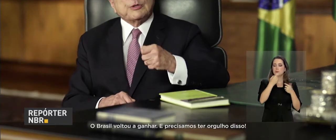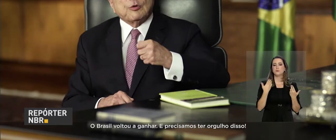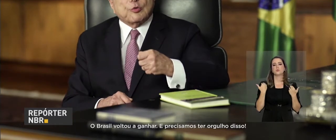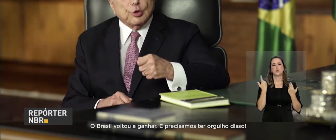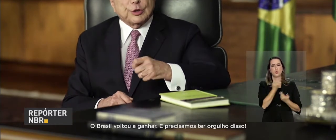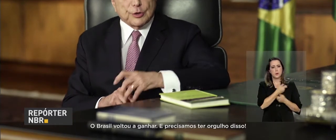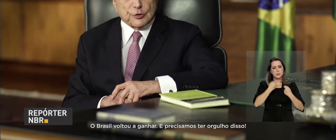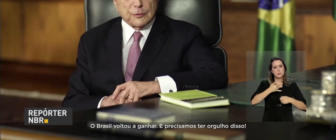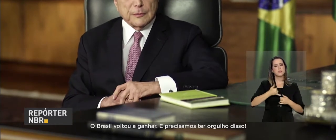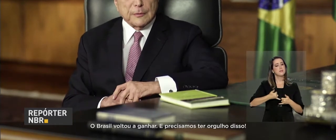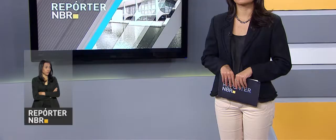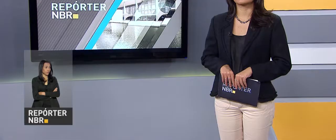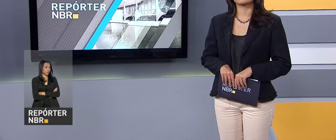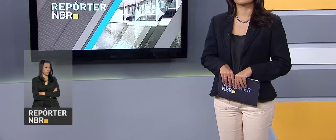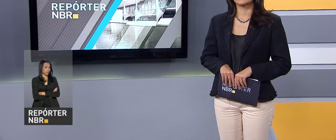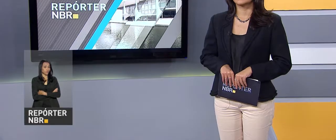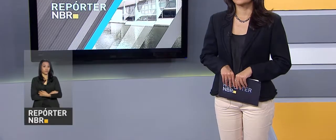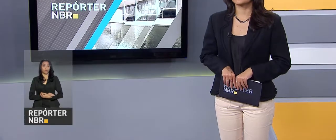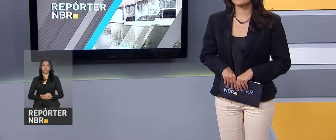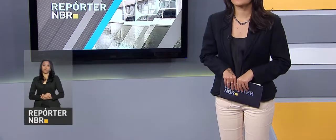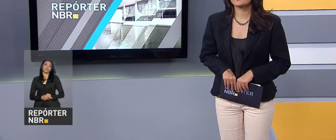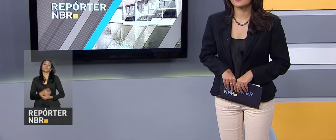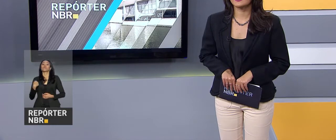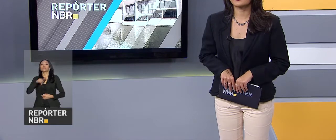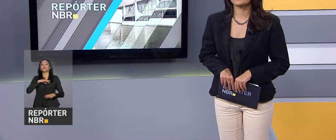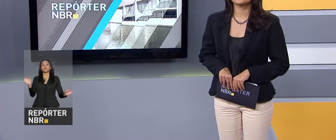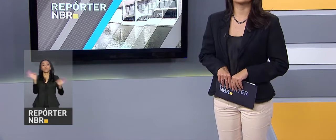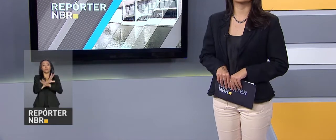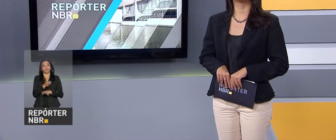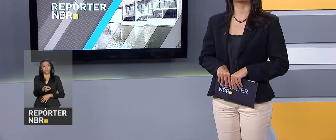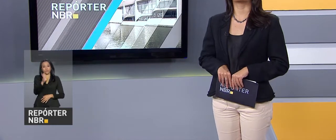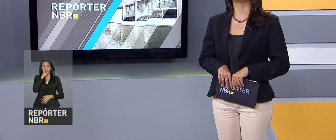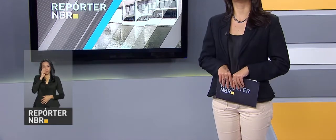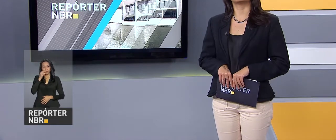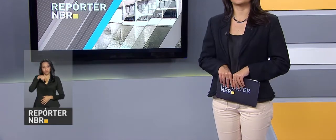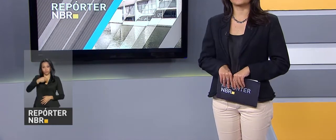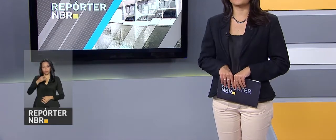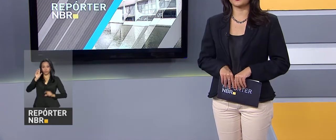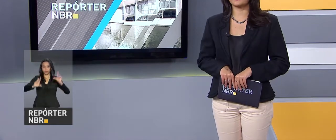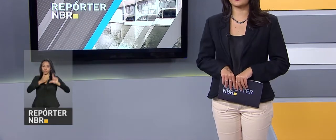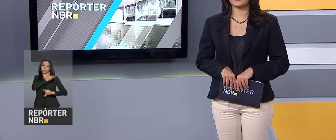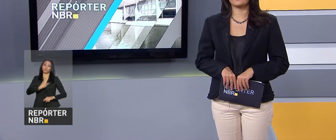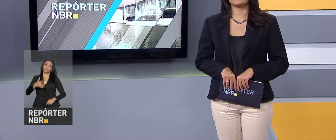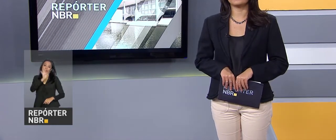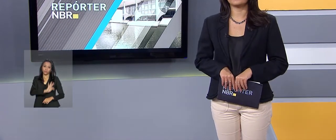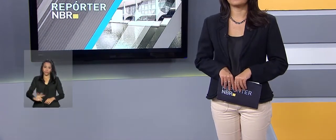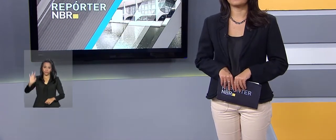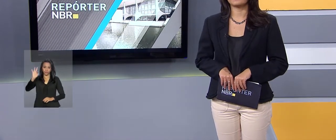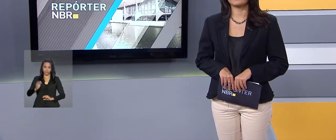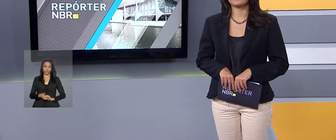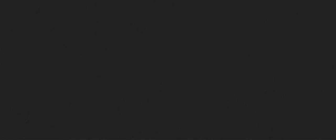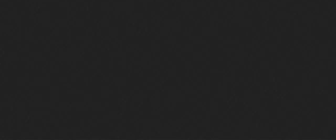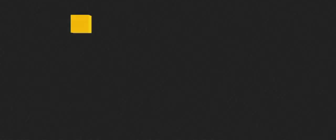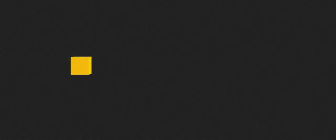precisamos ter orgulho disso nós ficamos por aqui continue na nbr a tv do governo federal